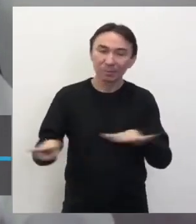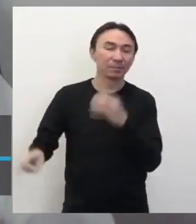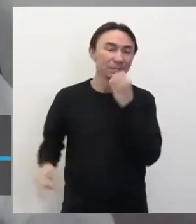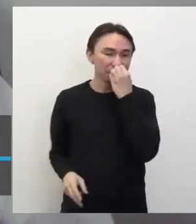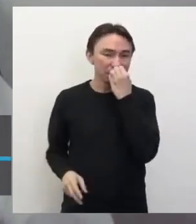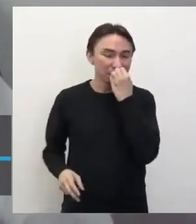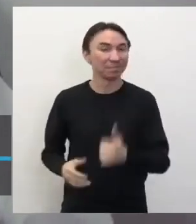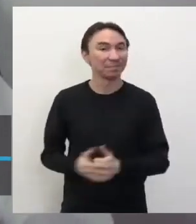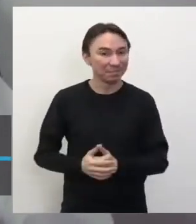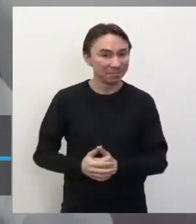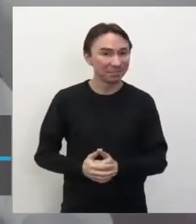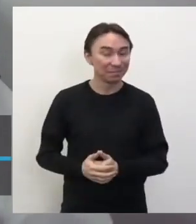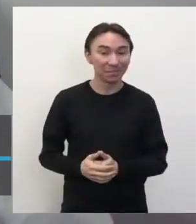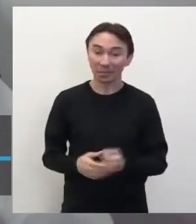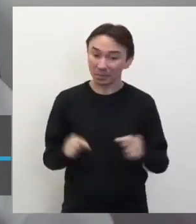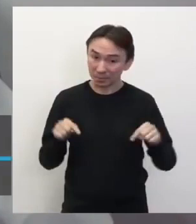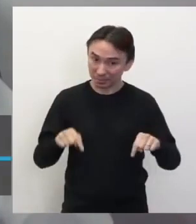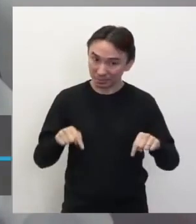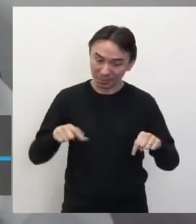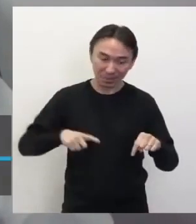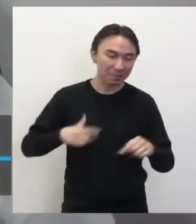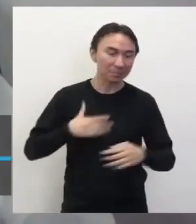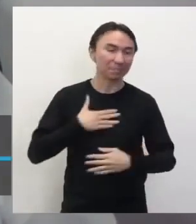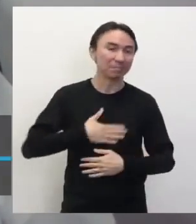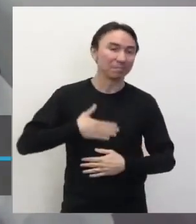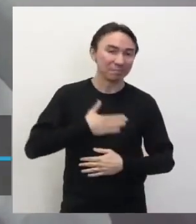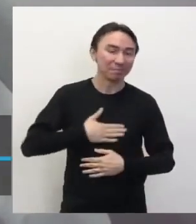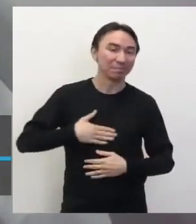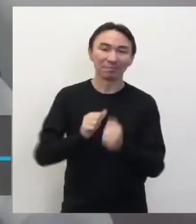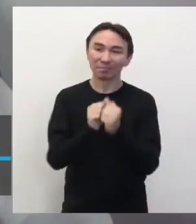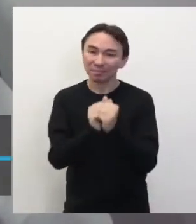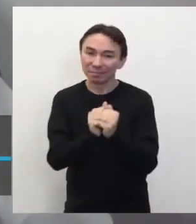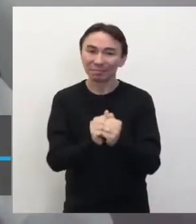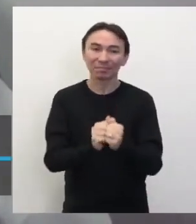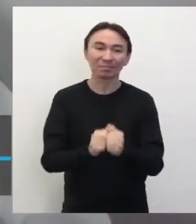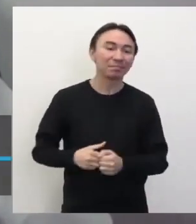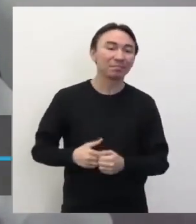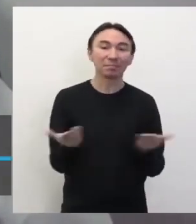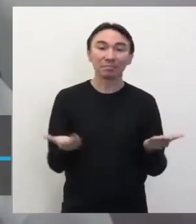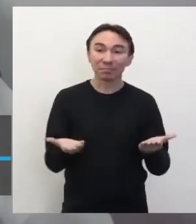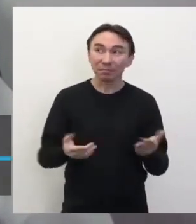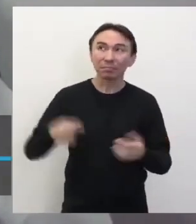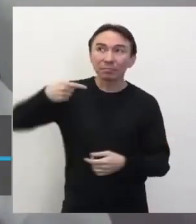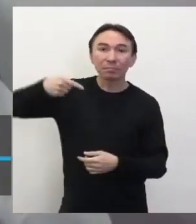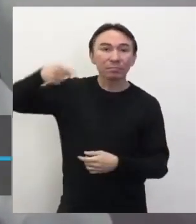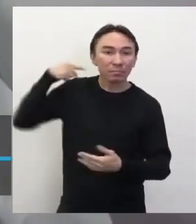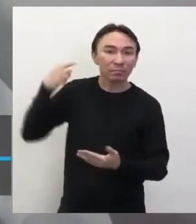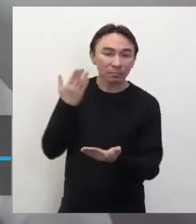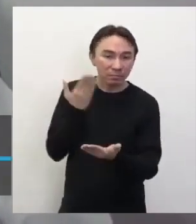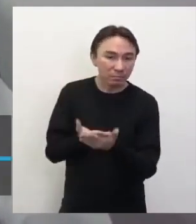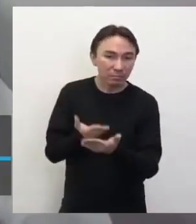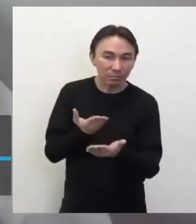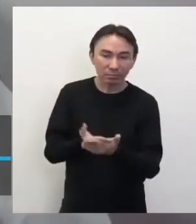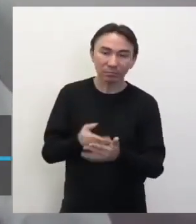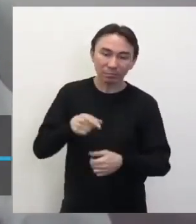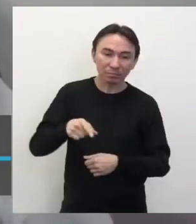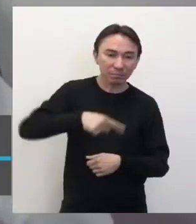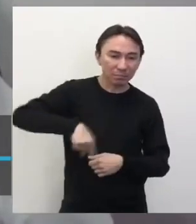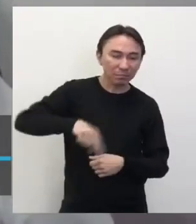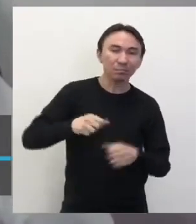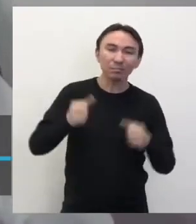que é um prazer estar aqui mais uma vez com vocês, né? A aula anterior a gente falou um pouquinho aí sobre